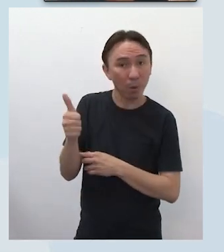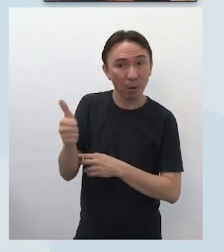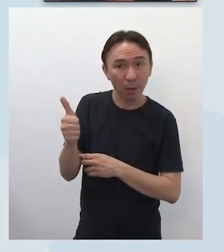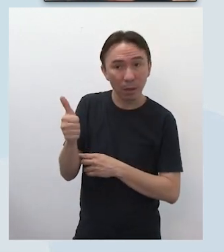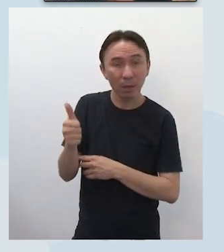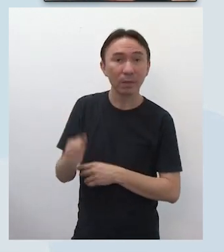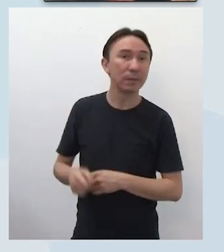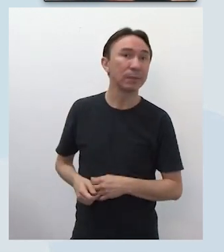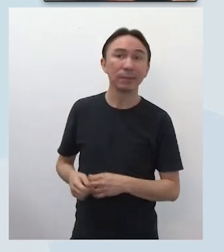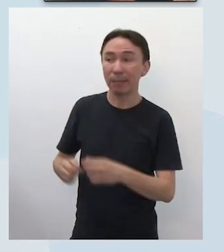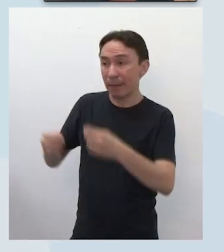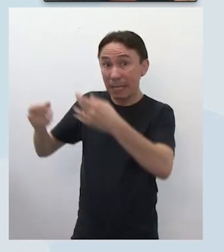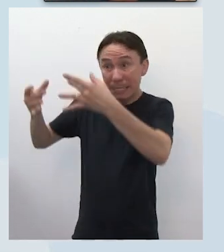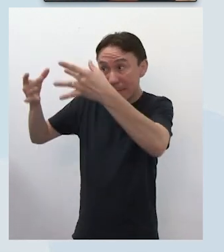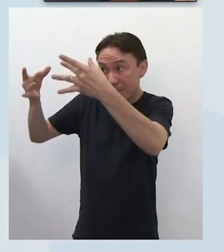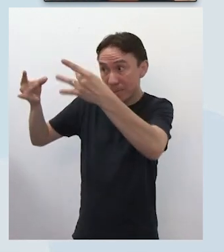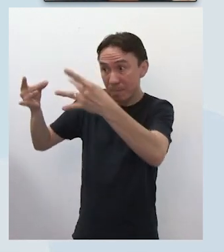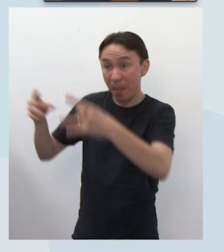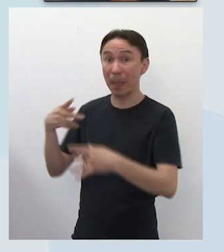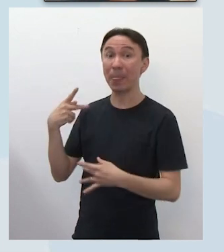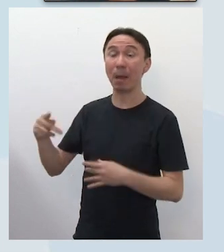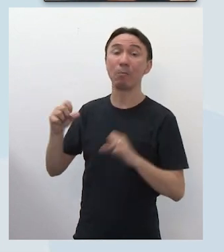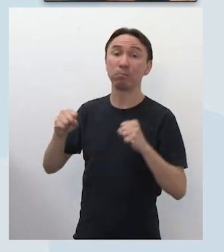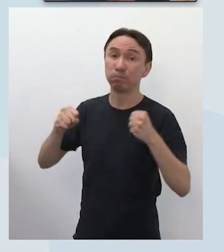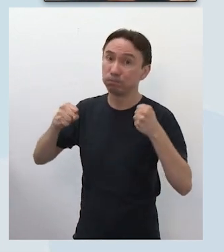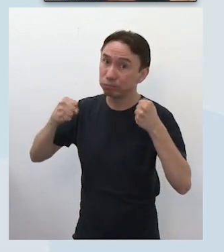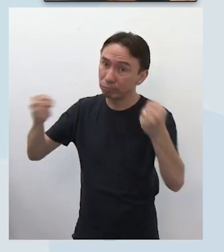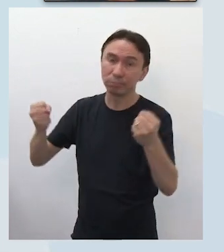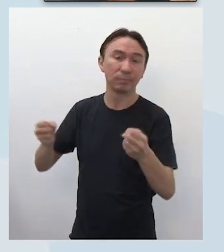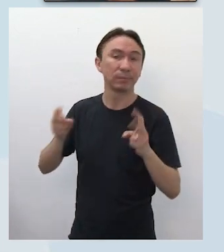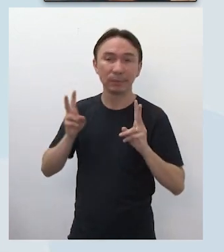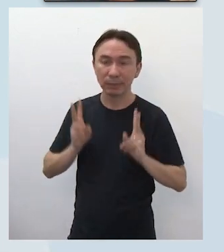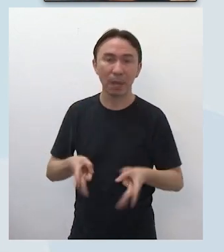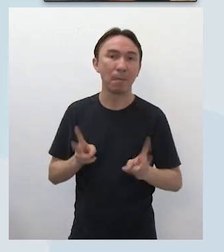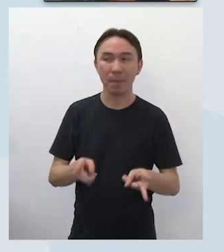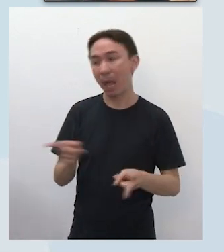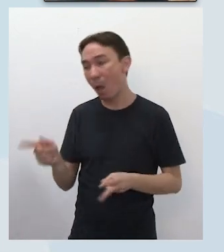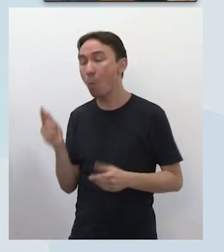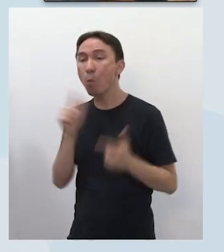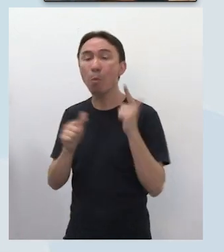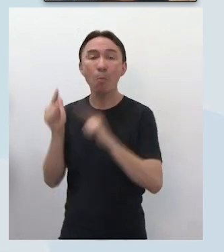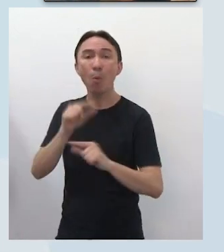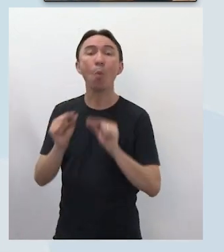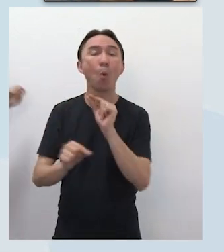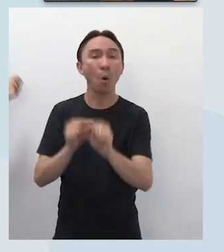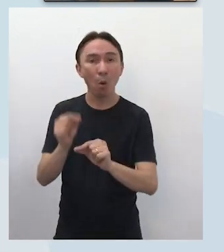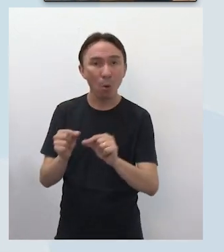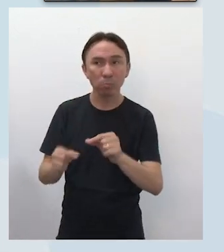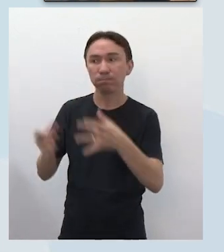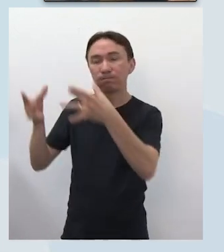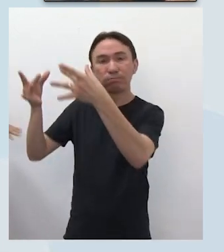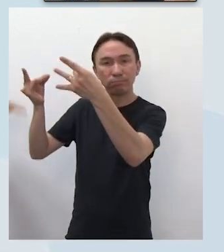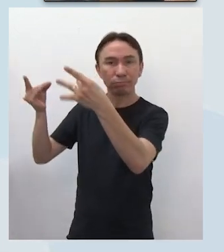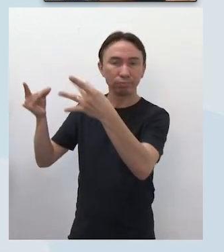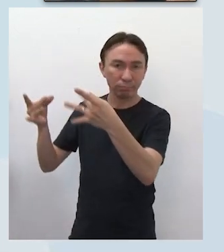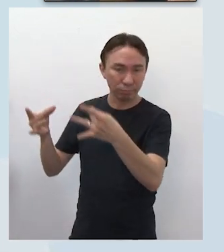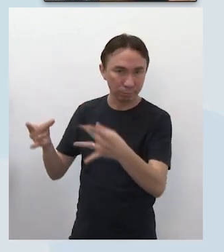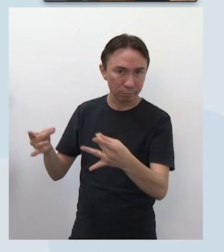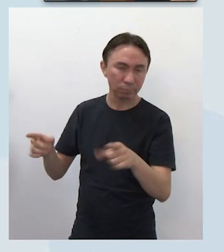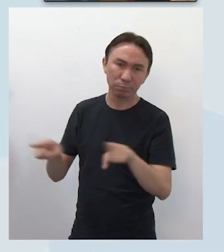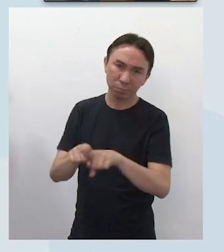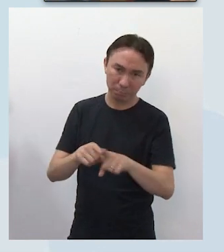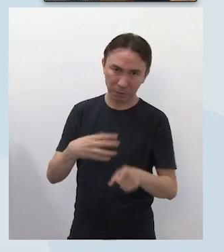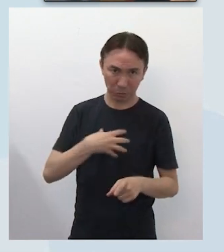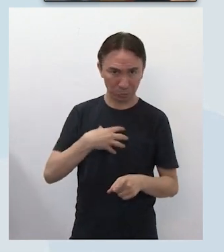os esforços e a realização do sujeito, assim como também vai descrever os nossos sentimentos sobre